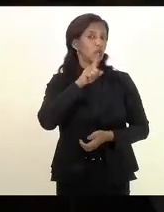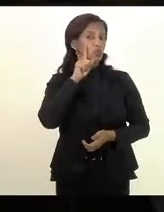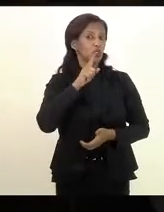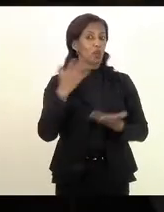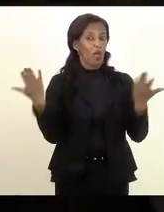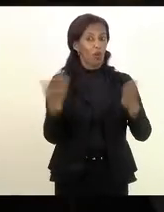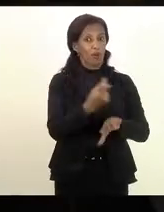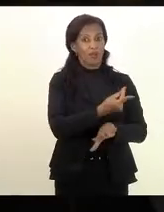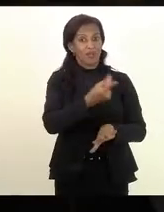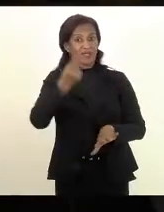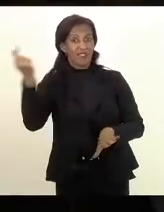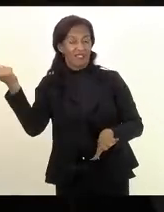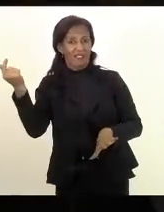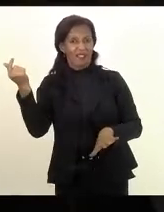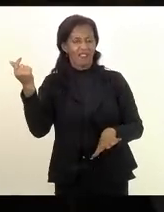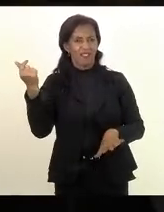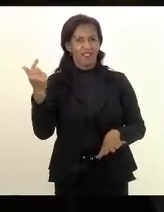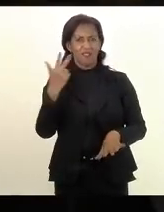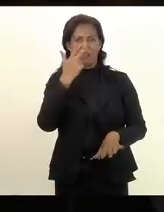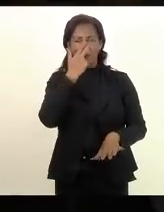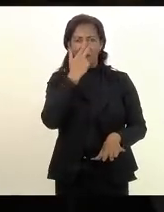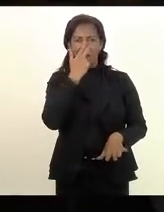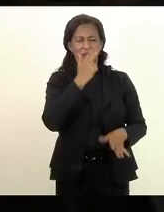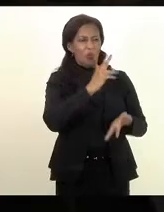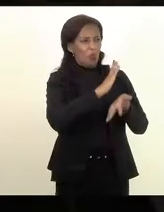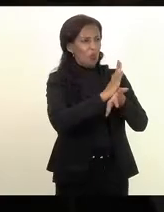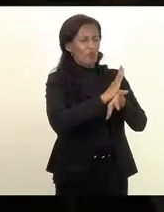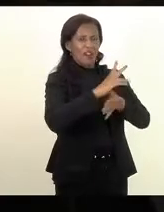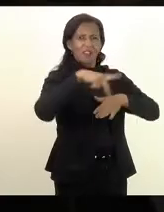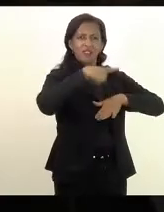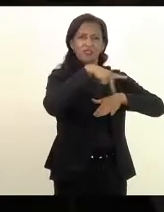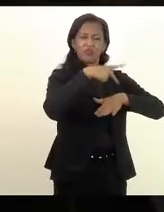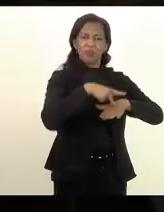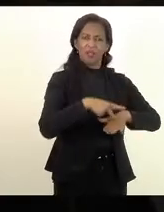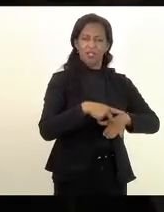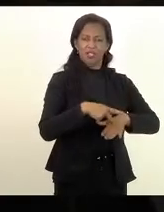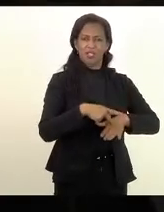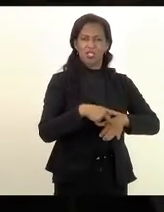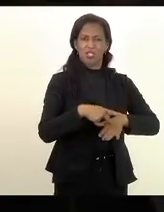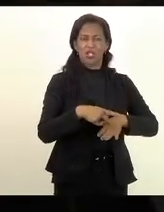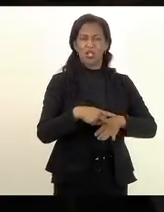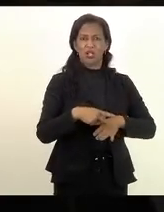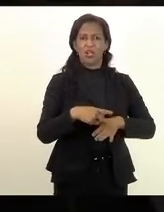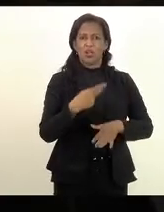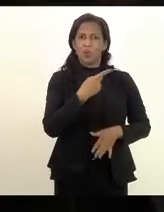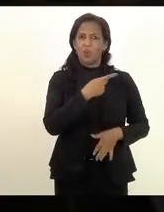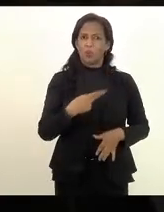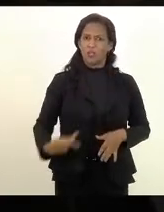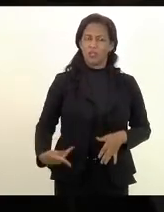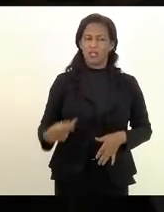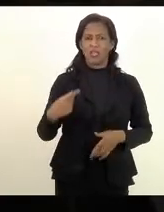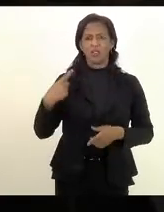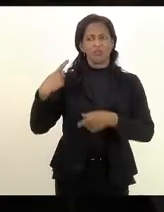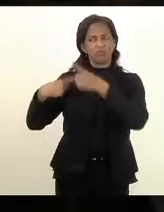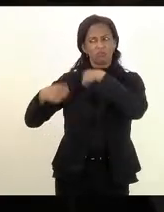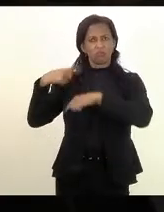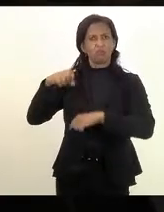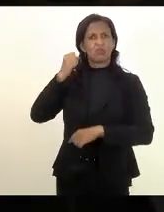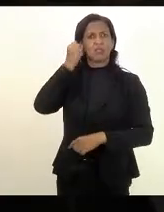saem de maneira covarde daquele país de maneira covarde o presidente Joe Biden que era um senador que